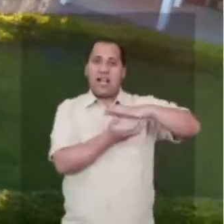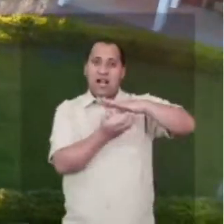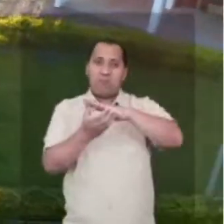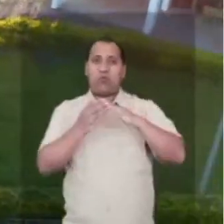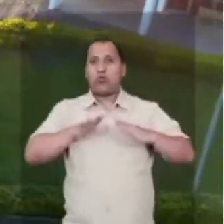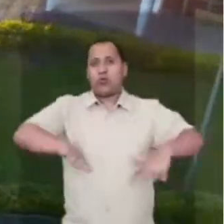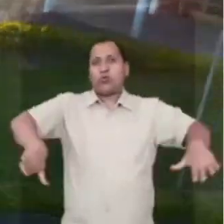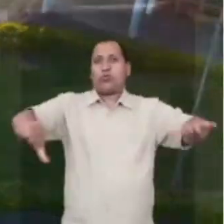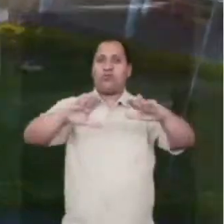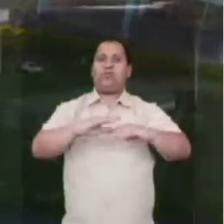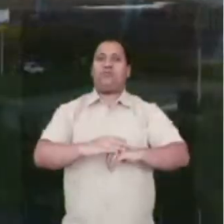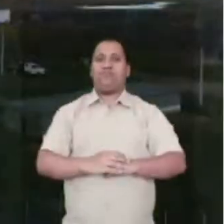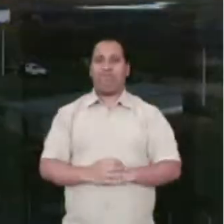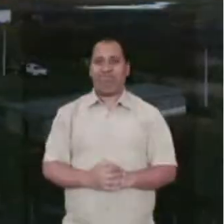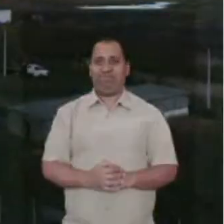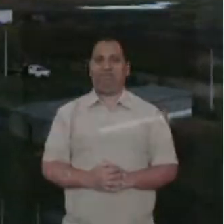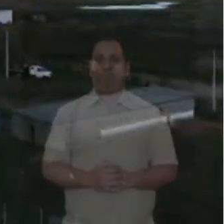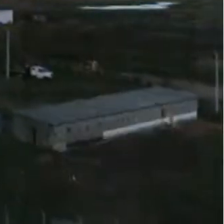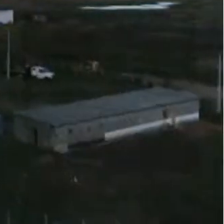os campi universitários.